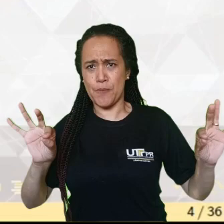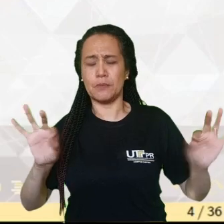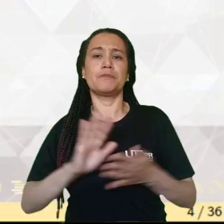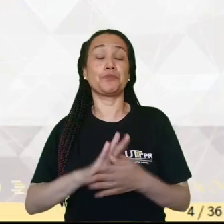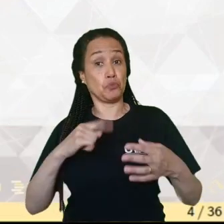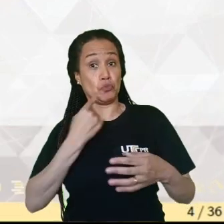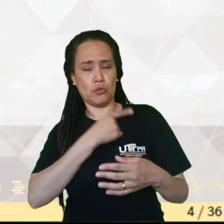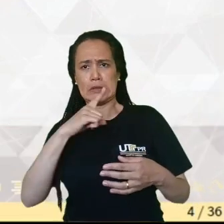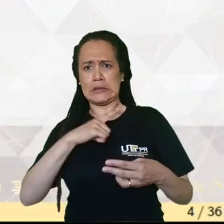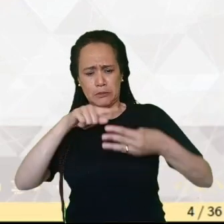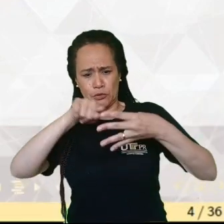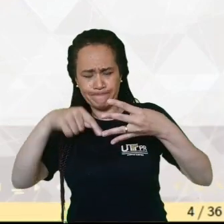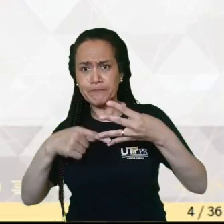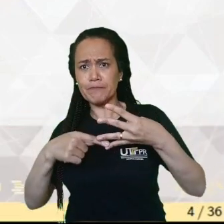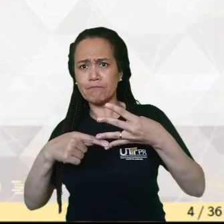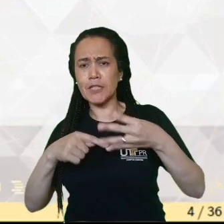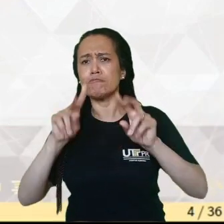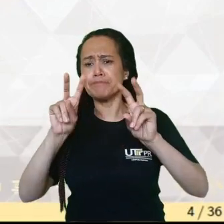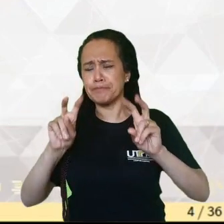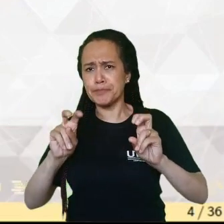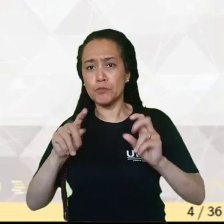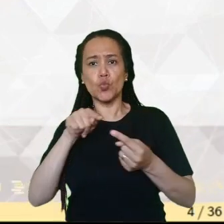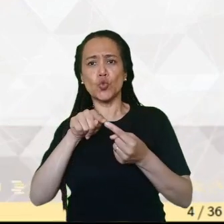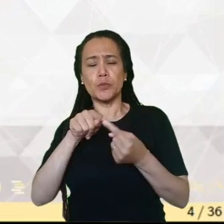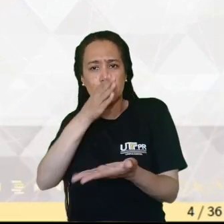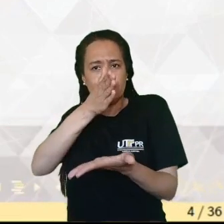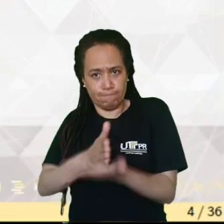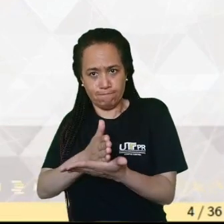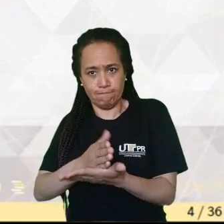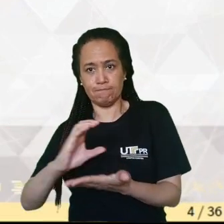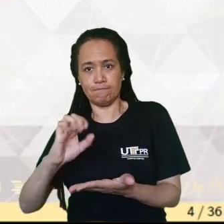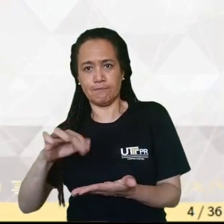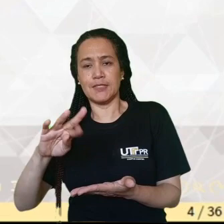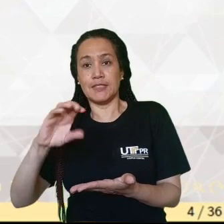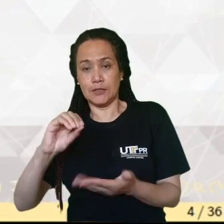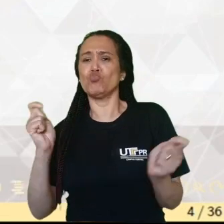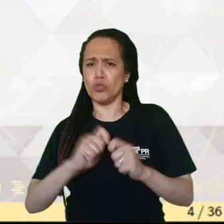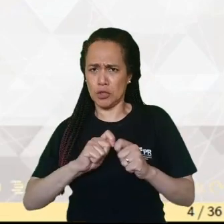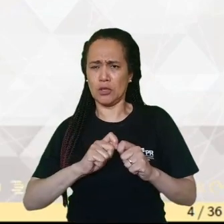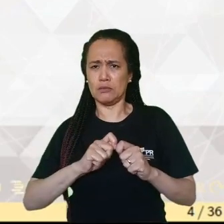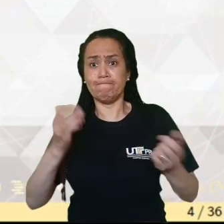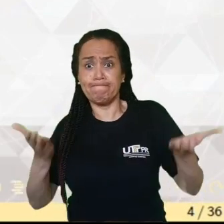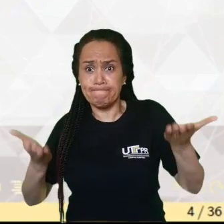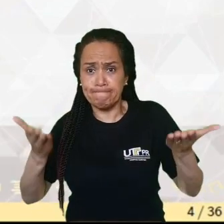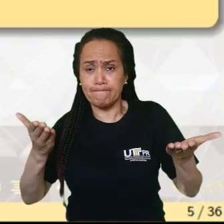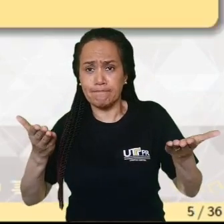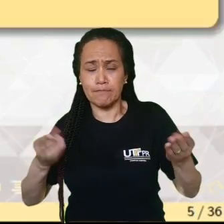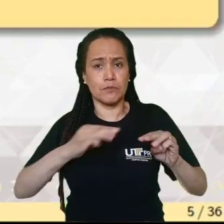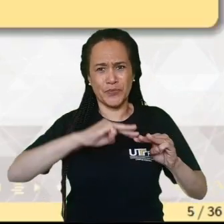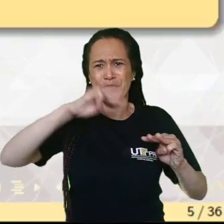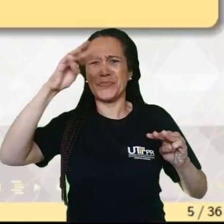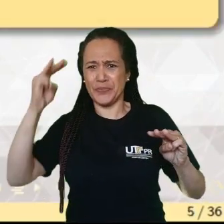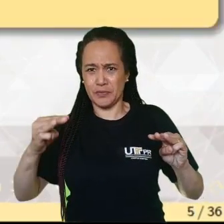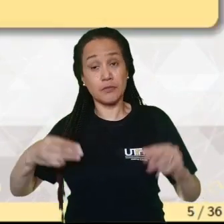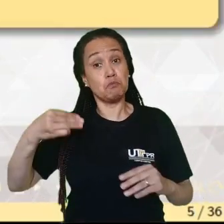de centralidade, aquilo que pode ser verificado por média, mediana, moda ou ponto médio.